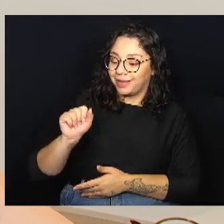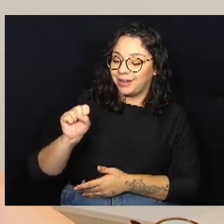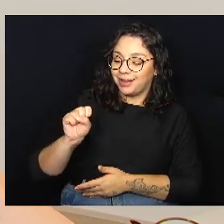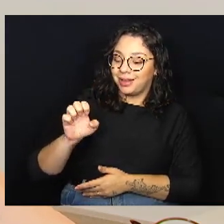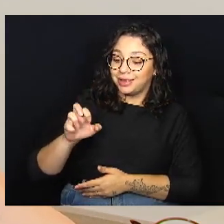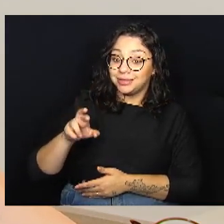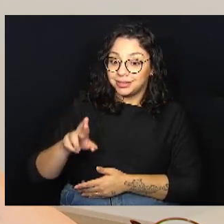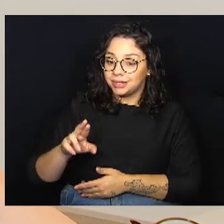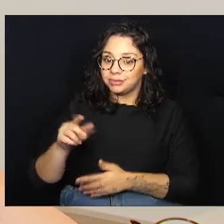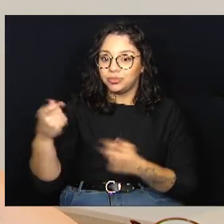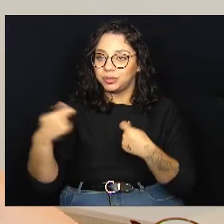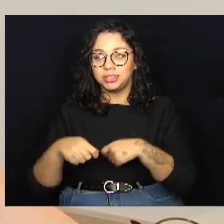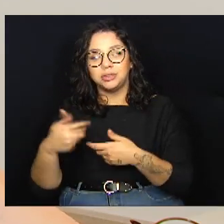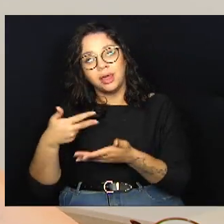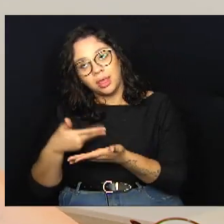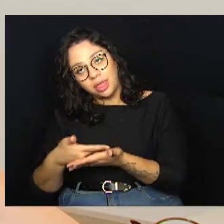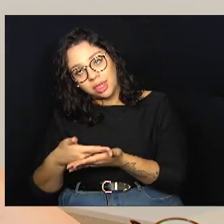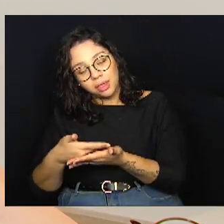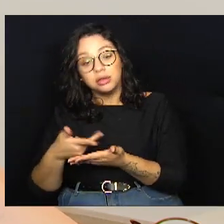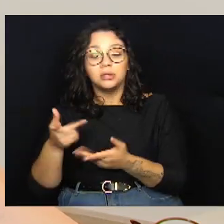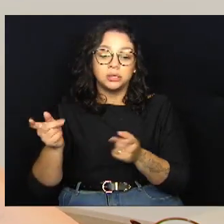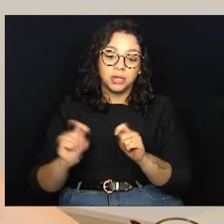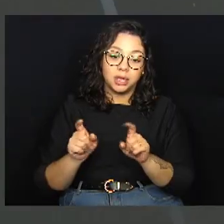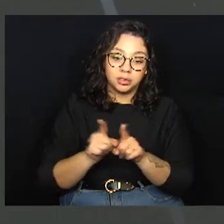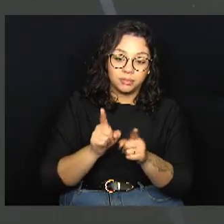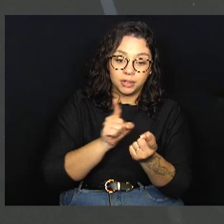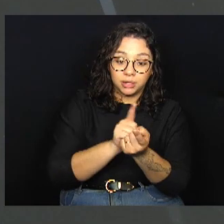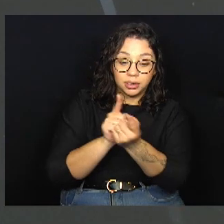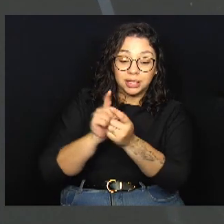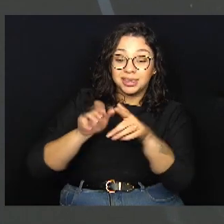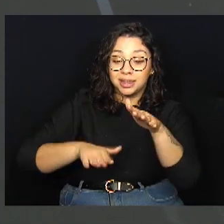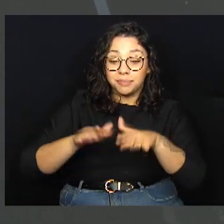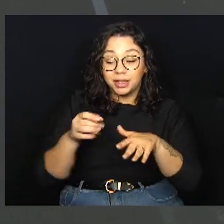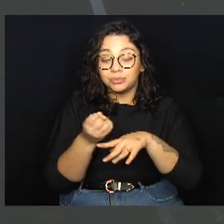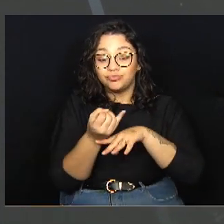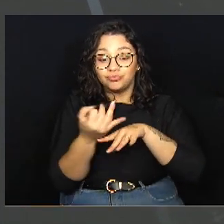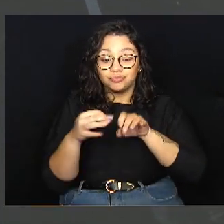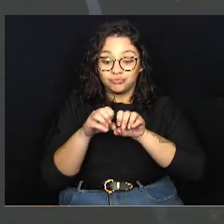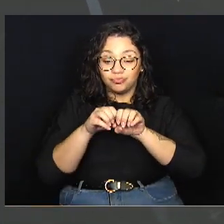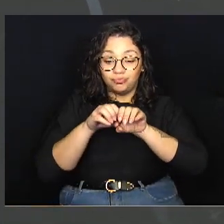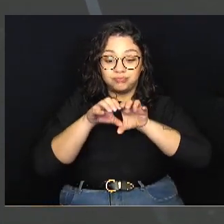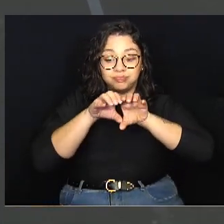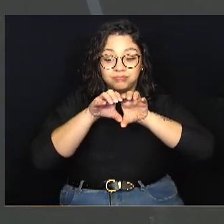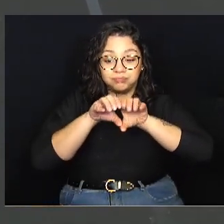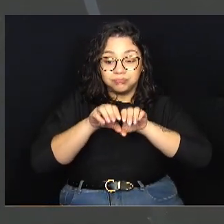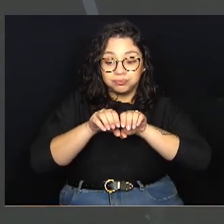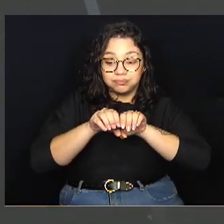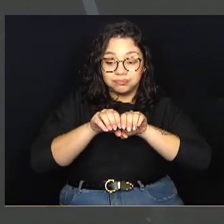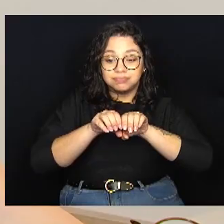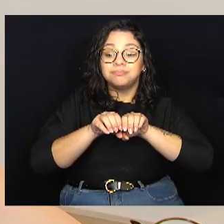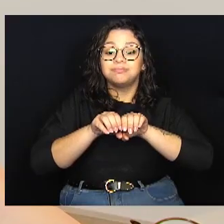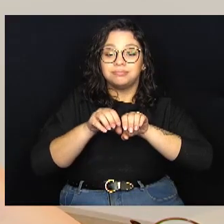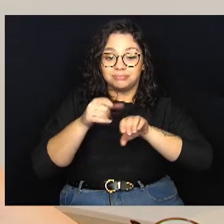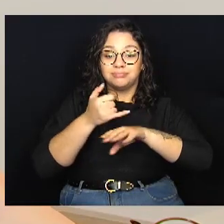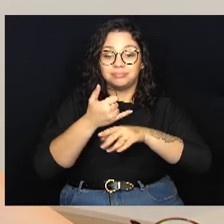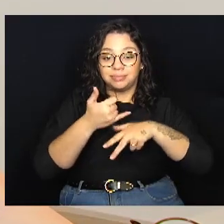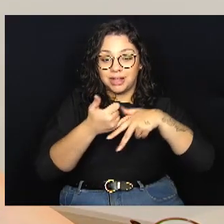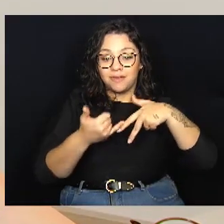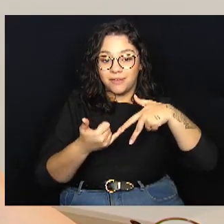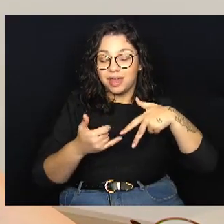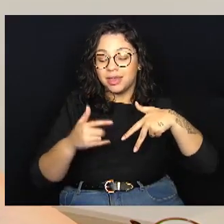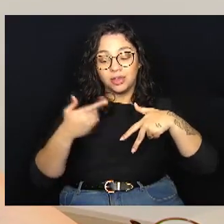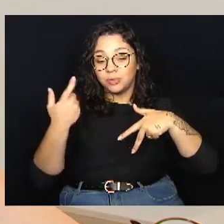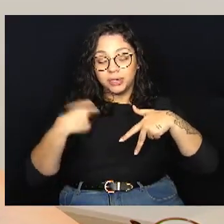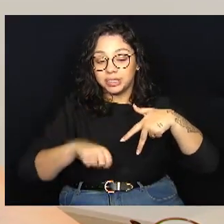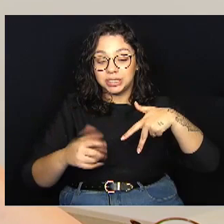E pode ser feito alguns tratamentos em consultório, dependendo do calibre da veia, não necessariamente hoje é cirúrgico. A gente